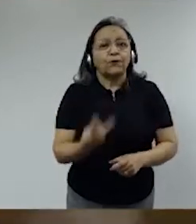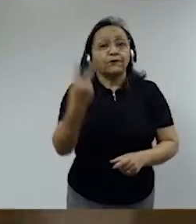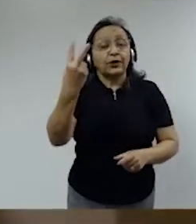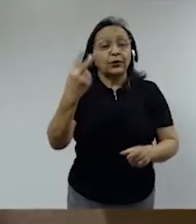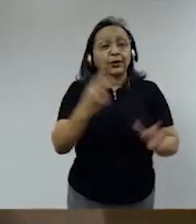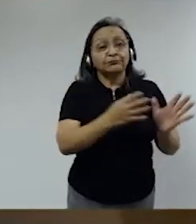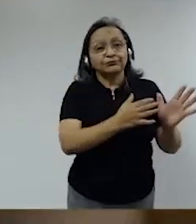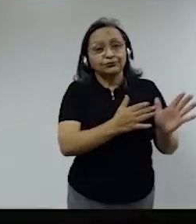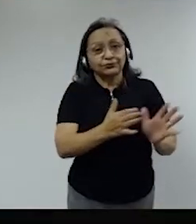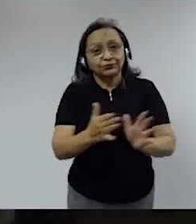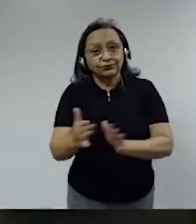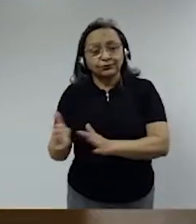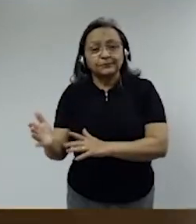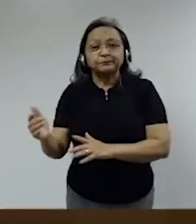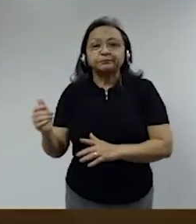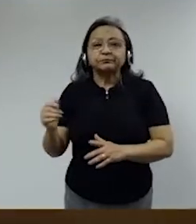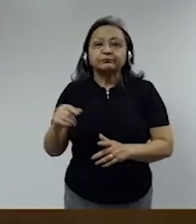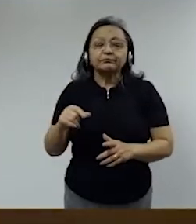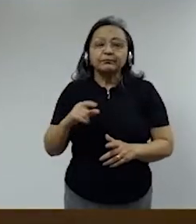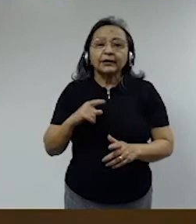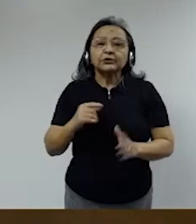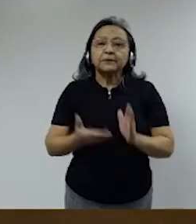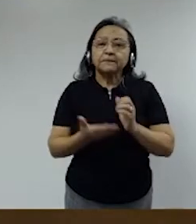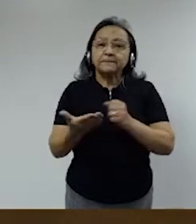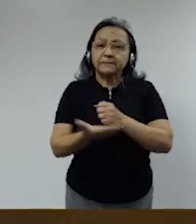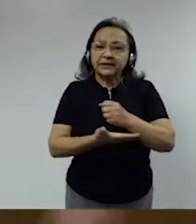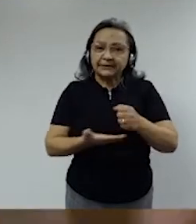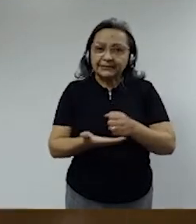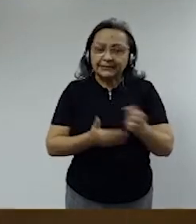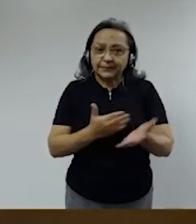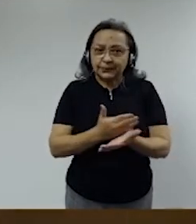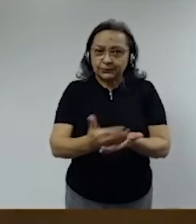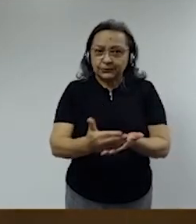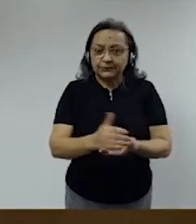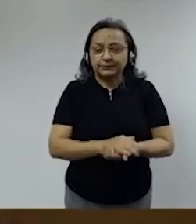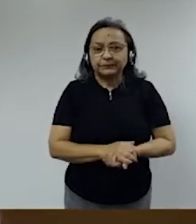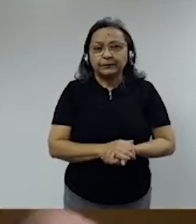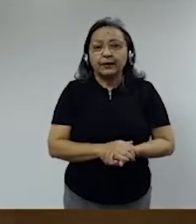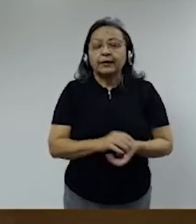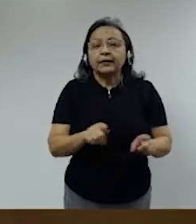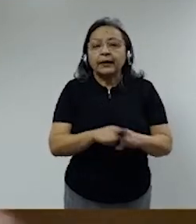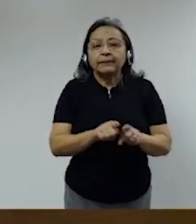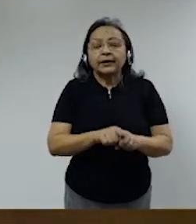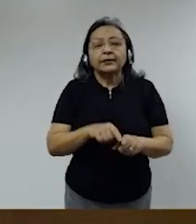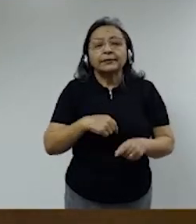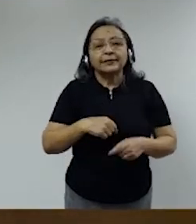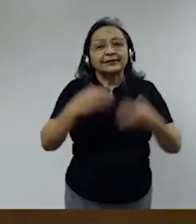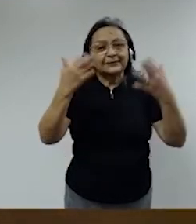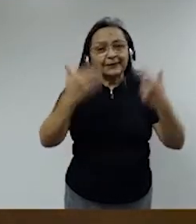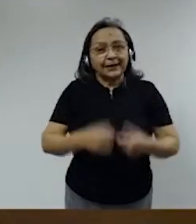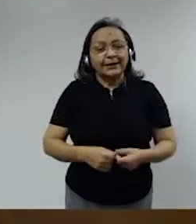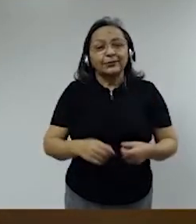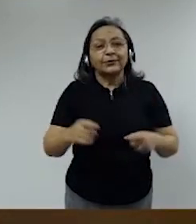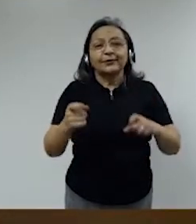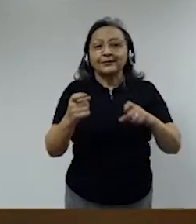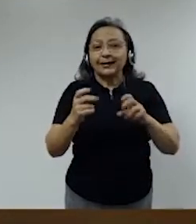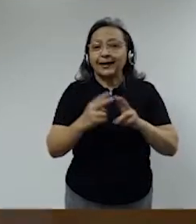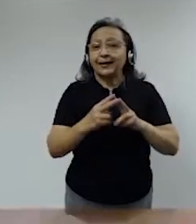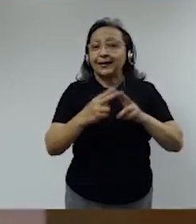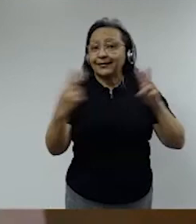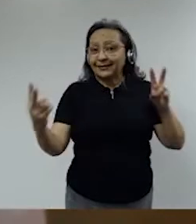decorre, né, de princípios bioéticos. Como foi colocado, a telemedicina, na verdade, ela entra como